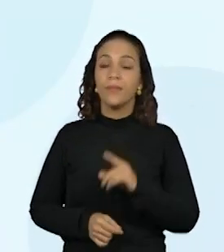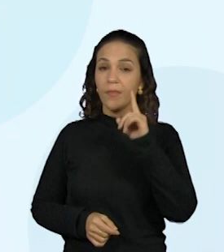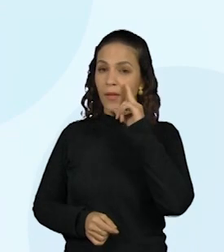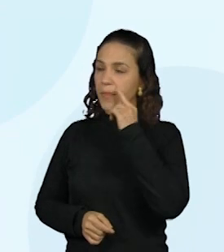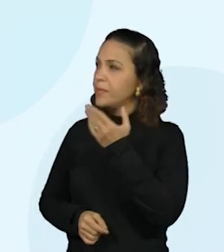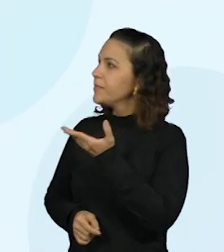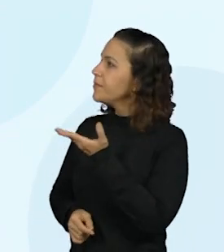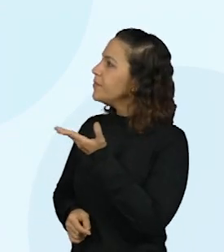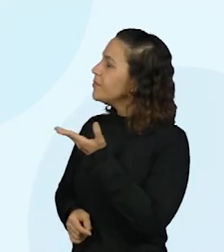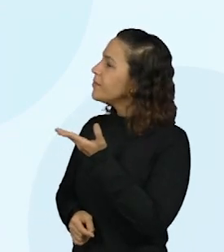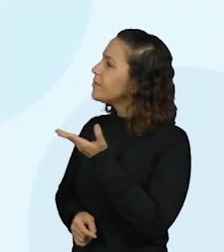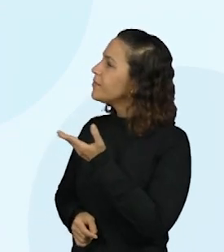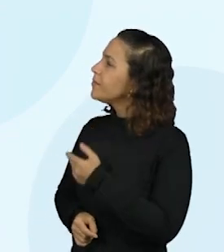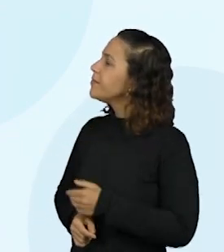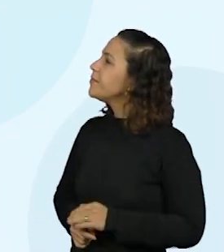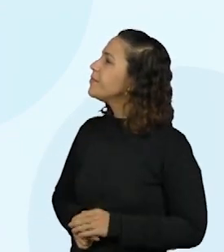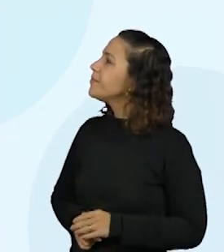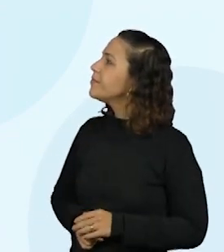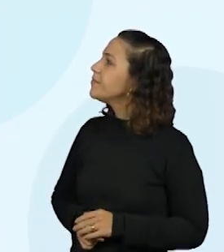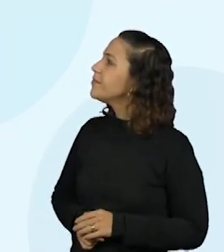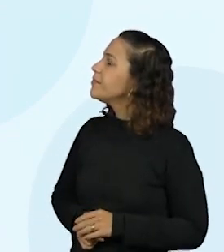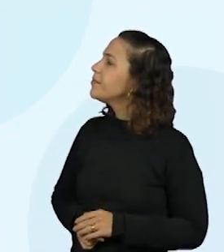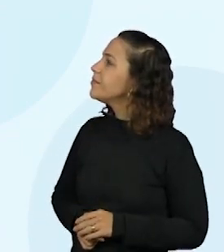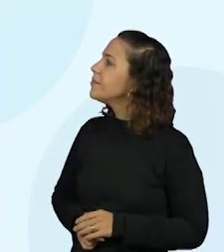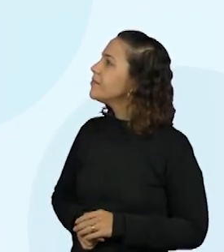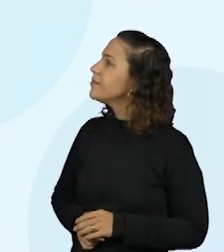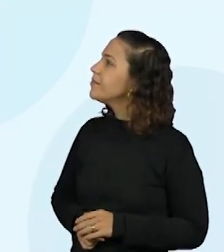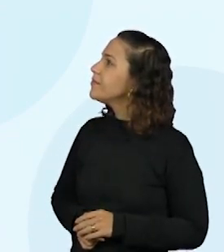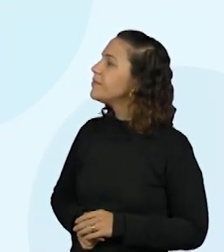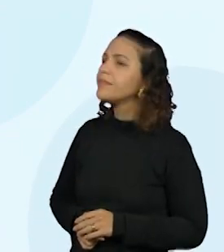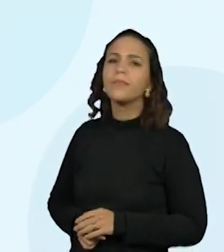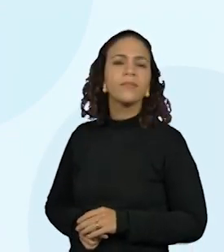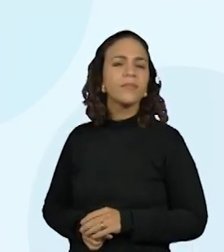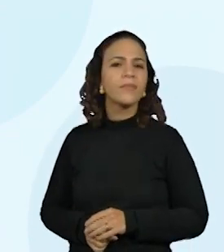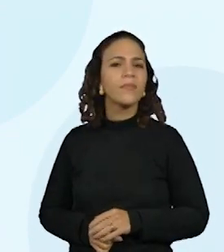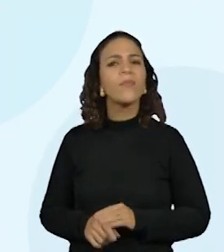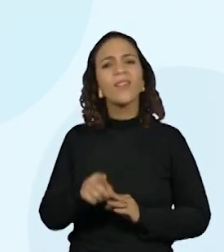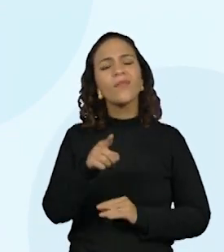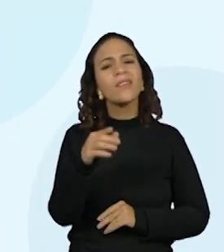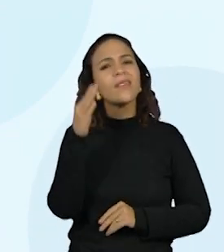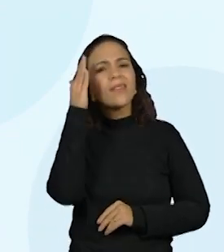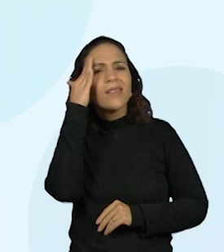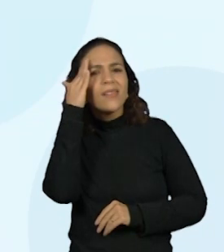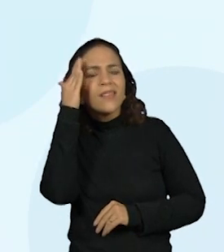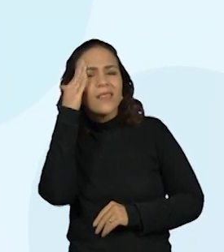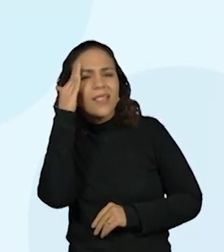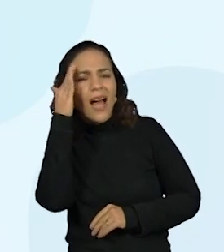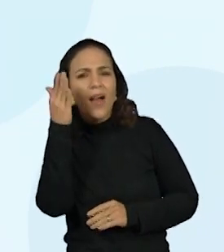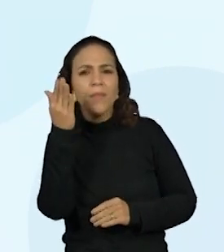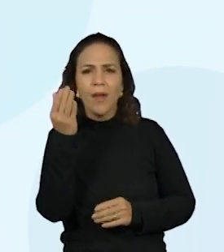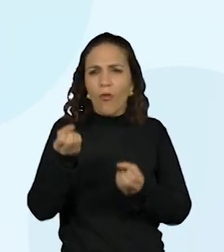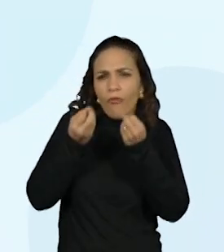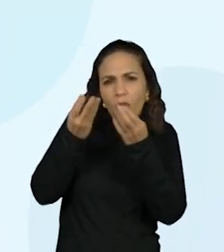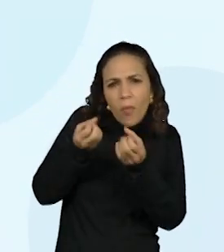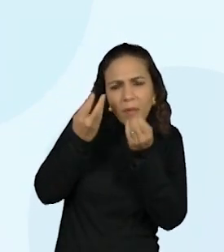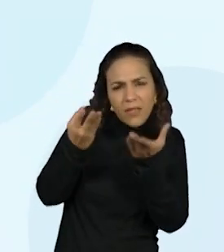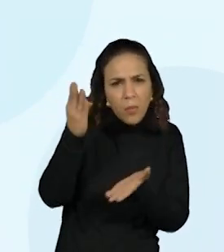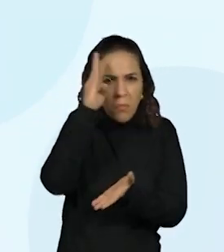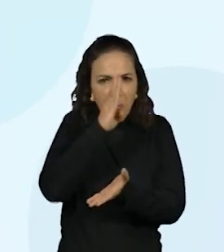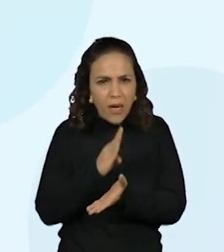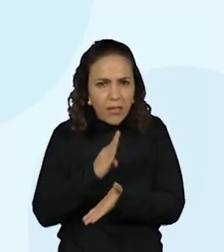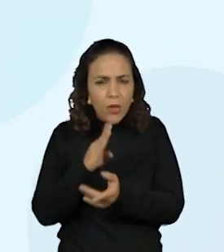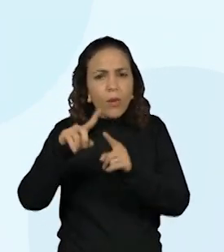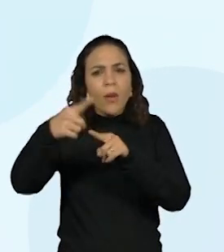Observem a questão feita pelos meninos. O que você sabia sobre o Brasil quando veio para